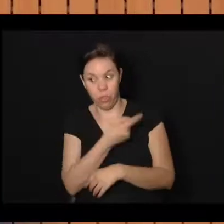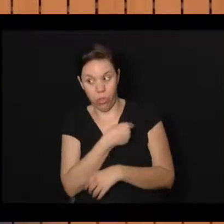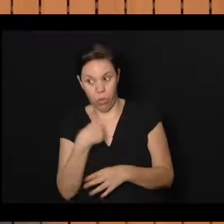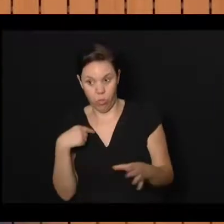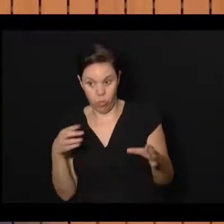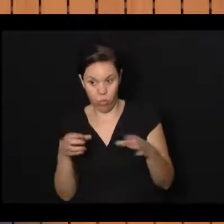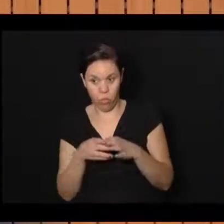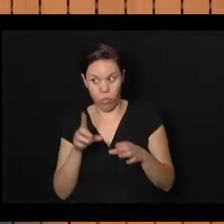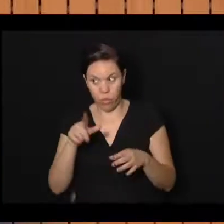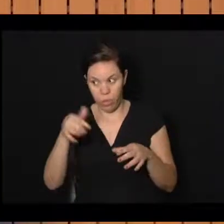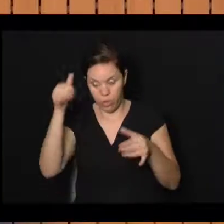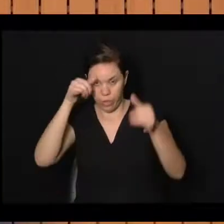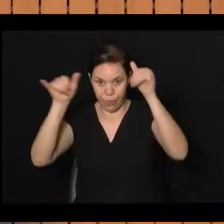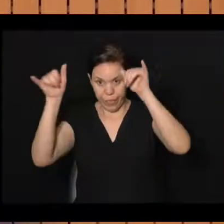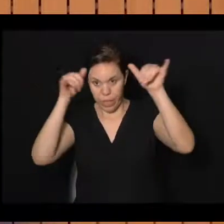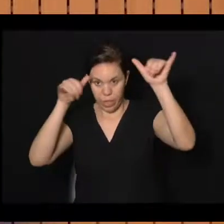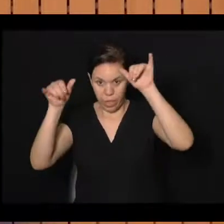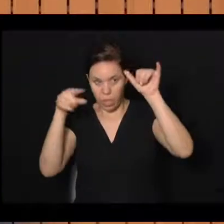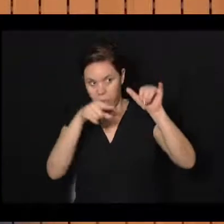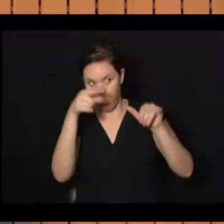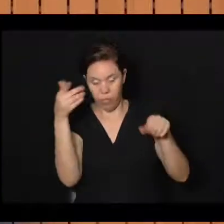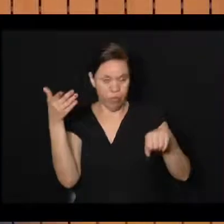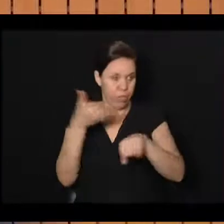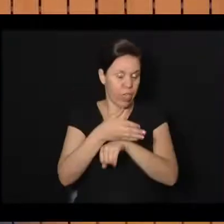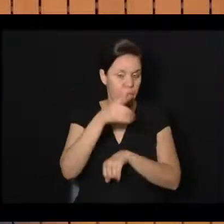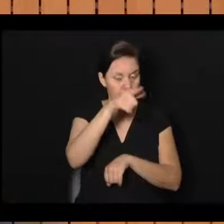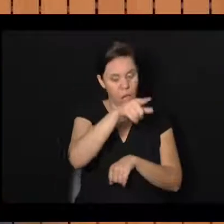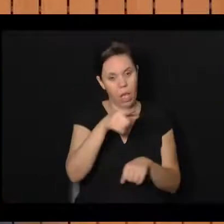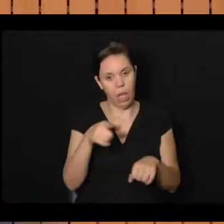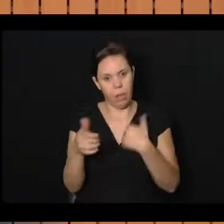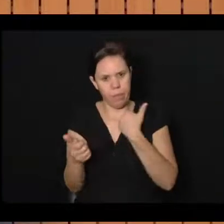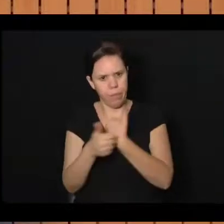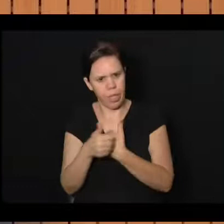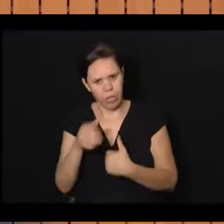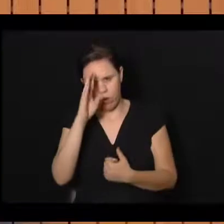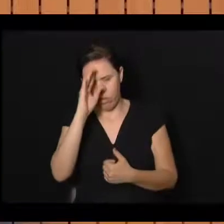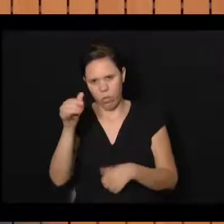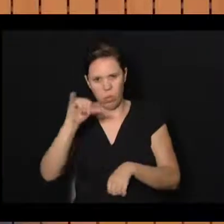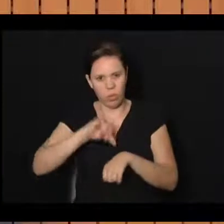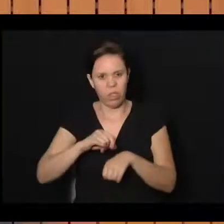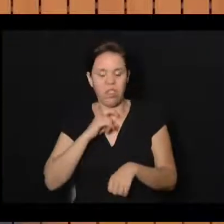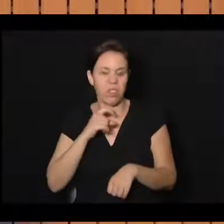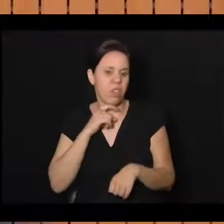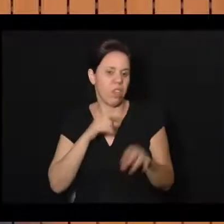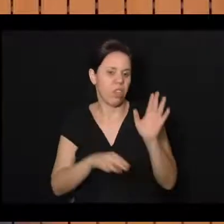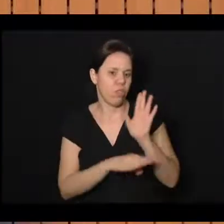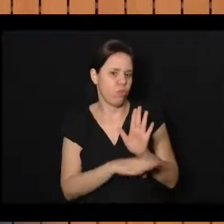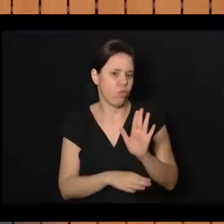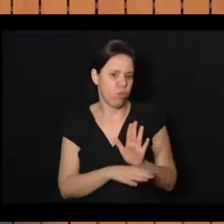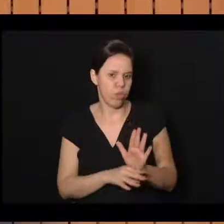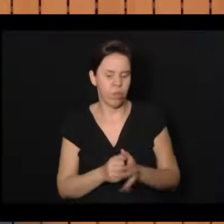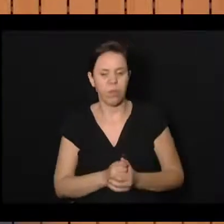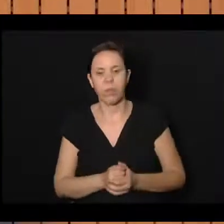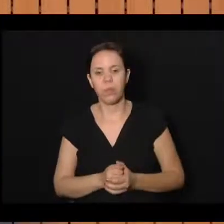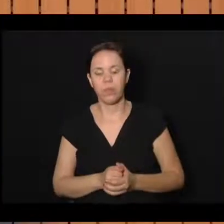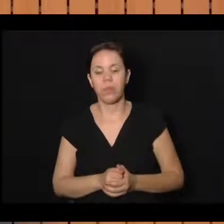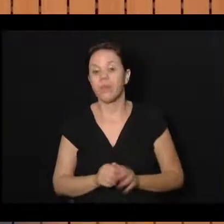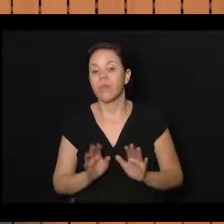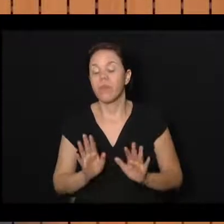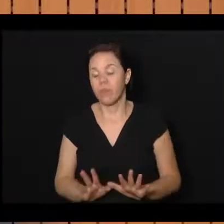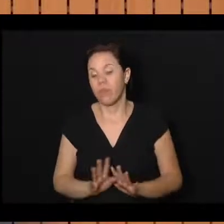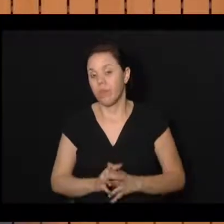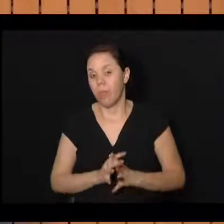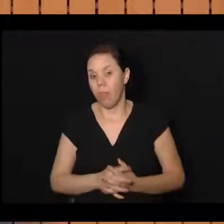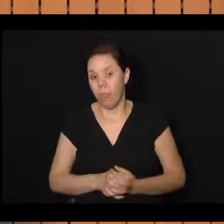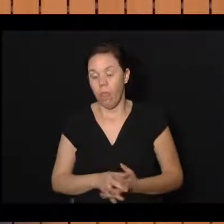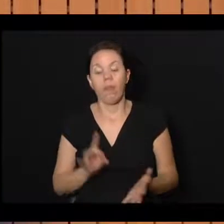demais que estão deslocados desse ponto central ninguém ajuda o acesso é outro né mas o grande motivo é realmente